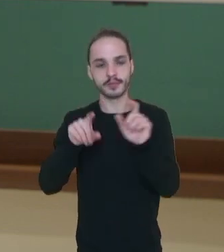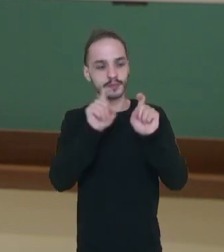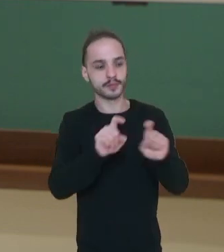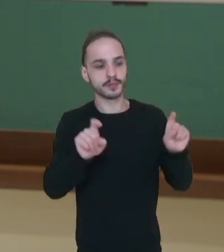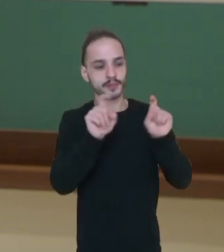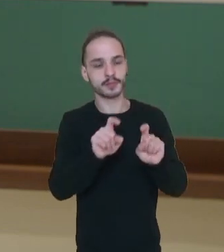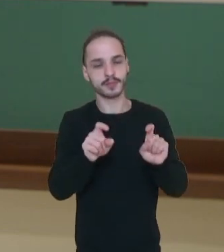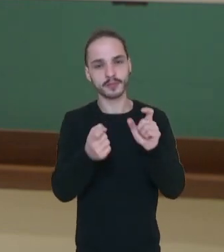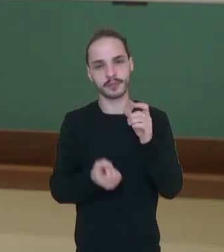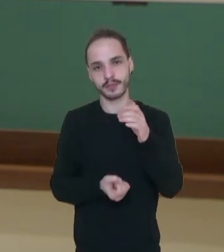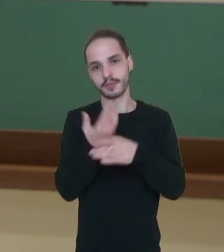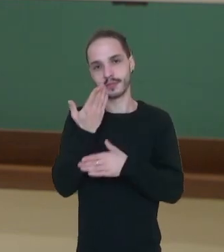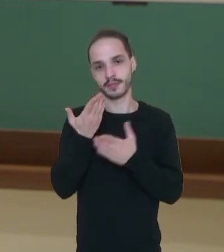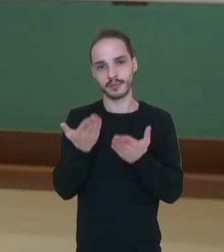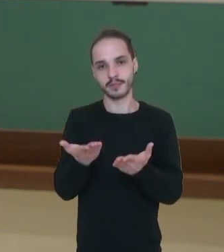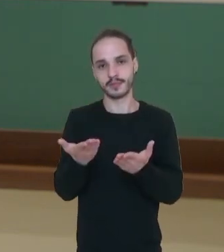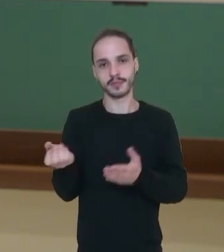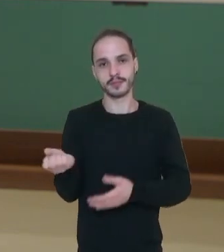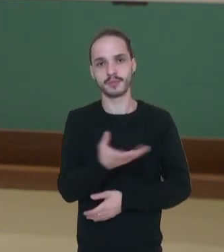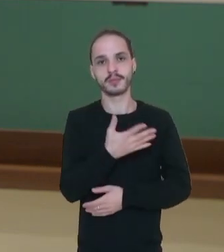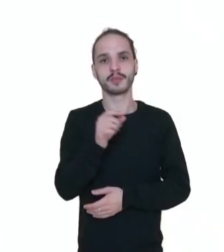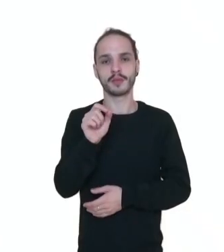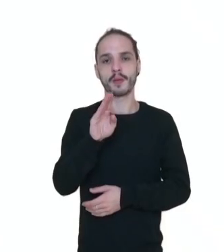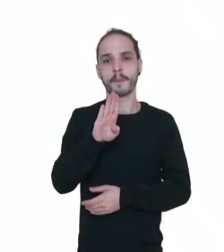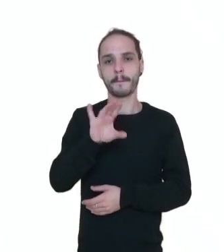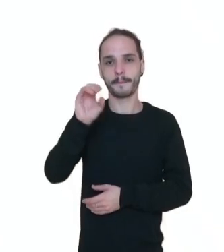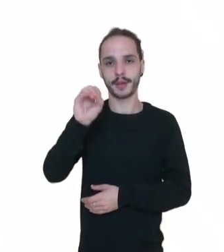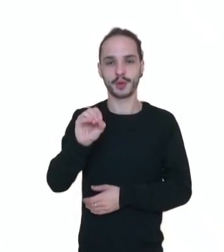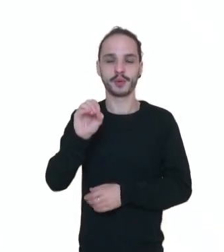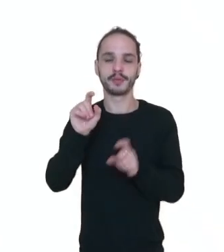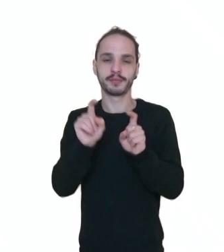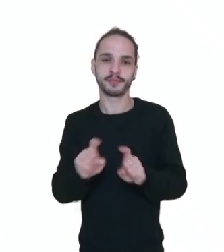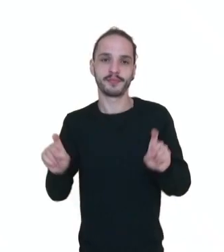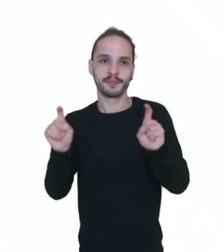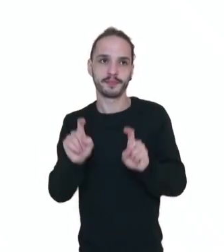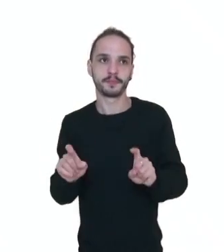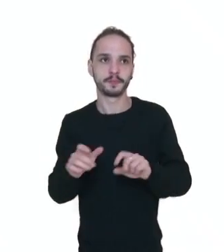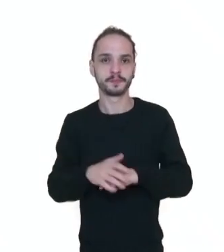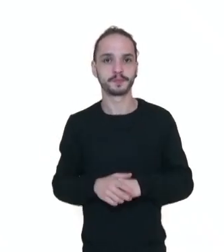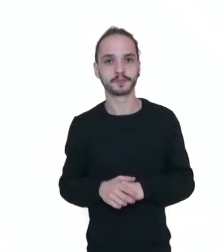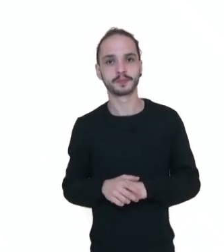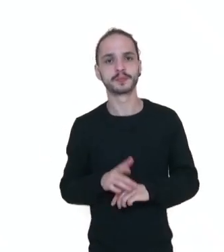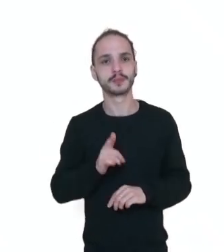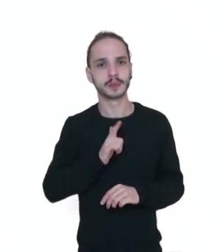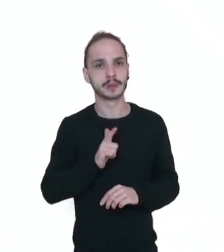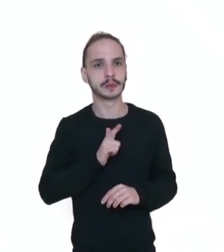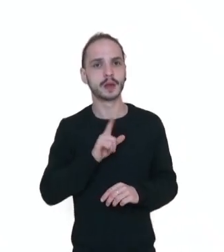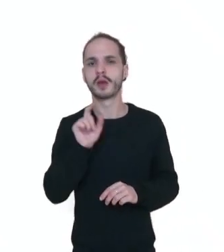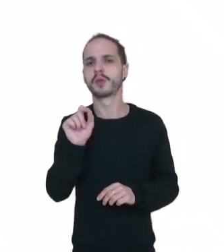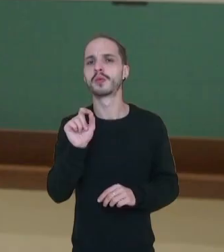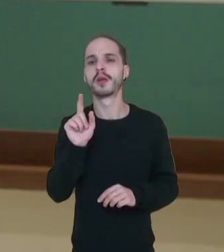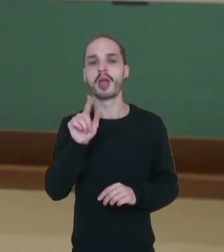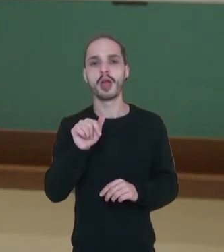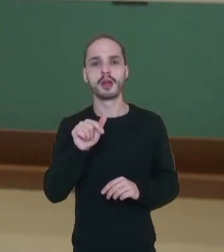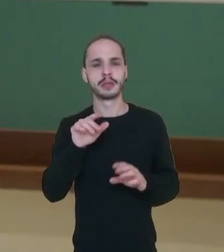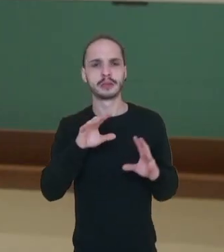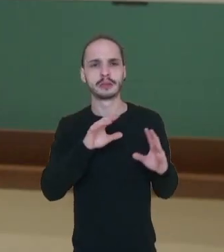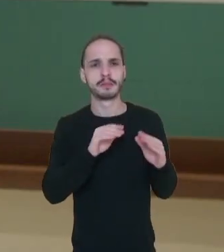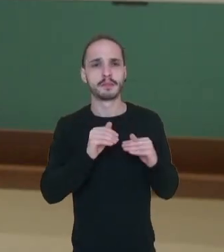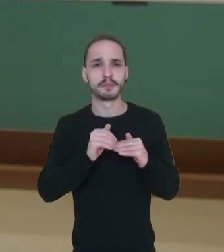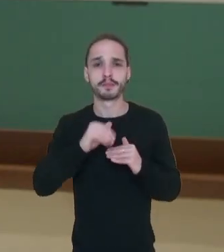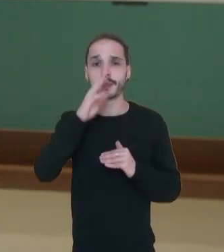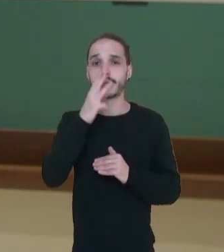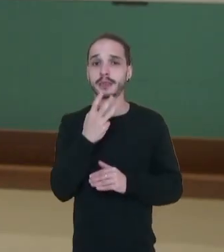a bioinformática. Então, o que é bioinformática? Interpretação de vários dados biológicos, né? Então, imagine mais de 30